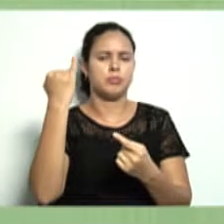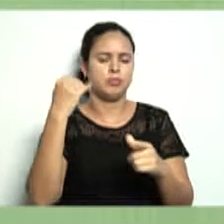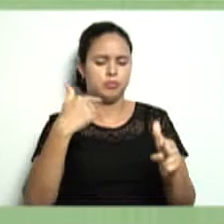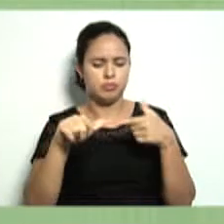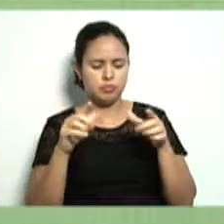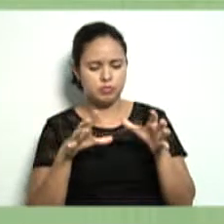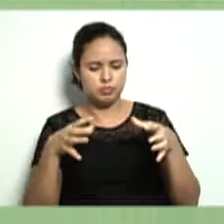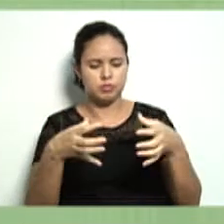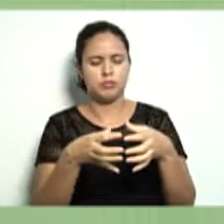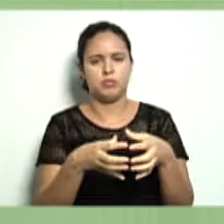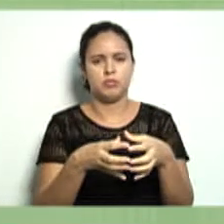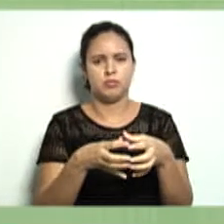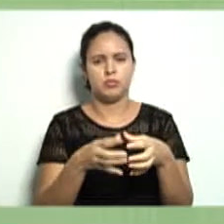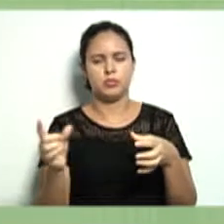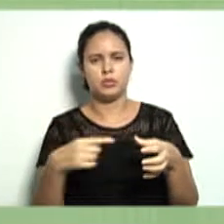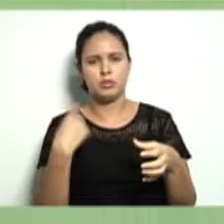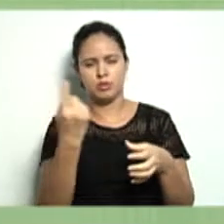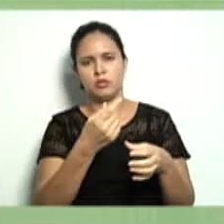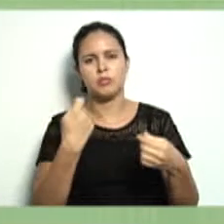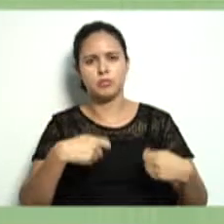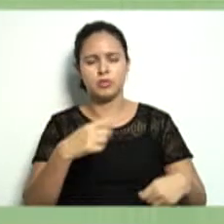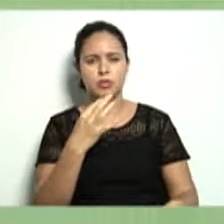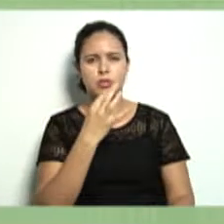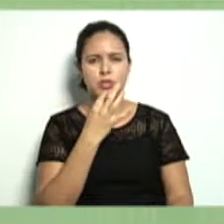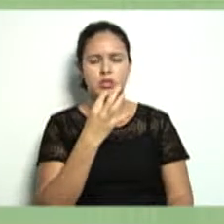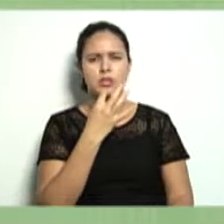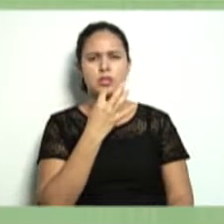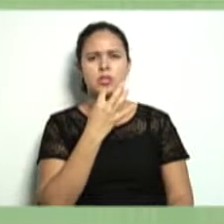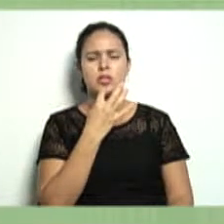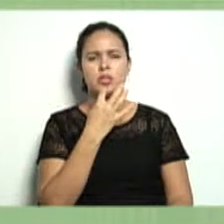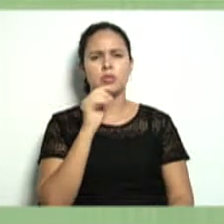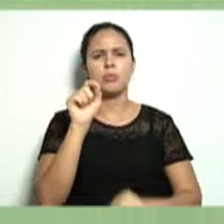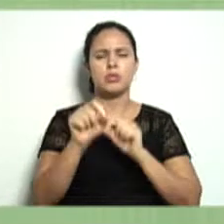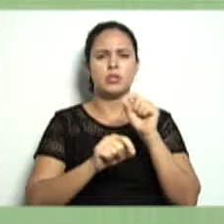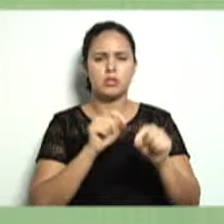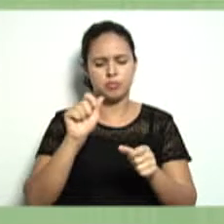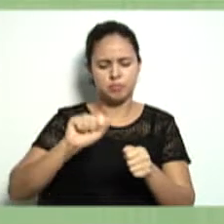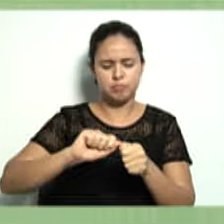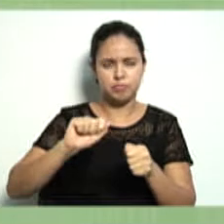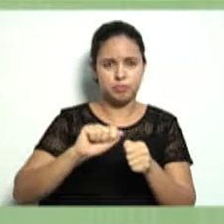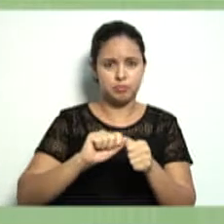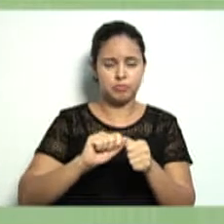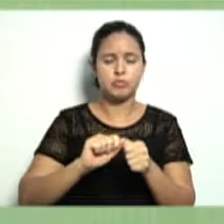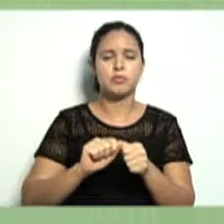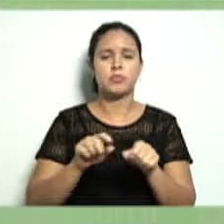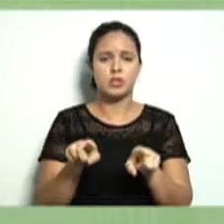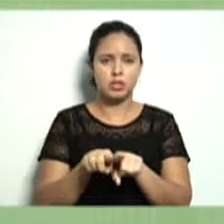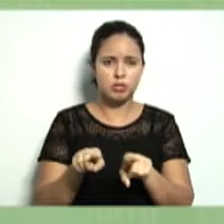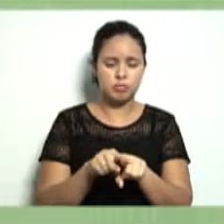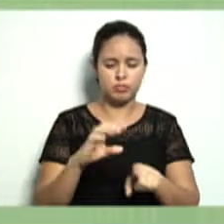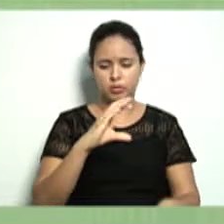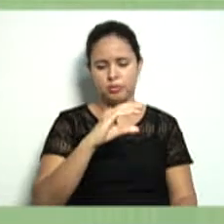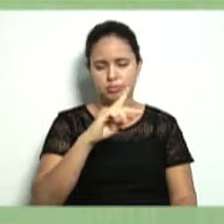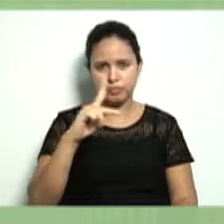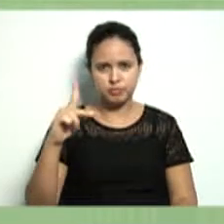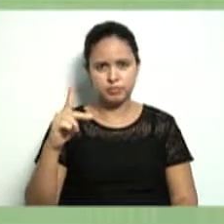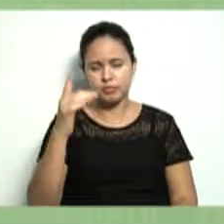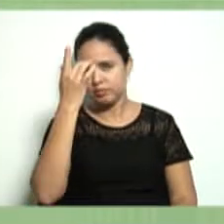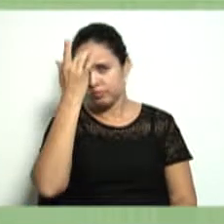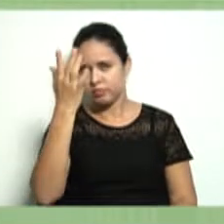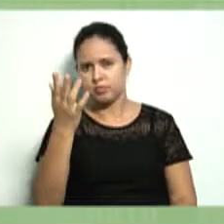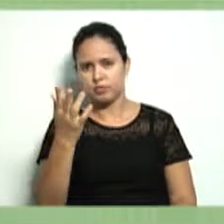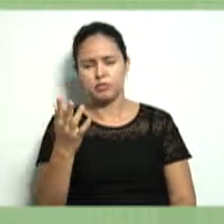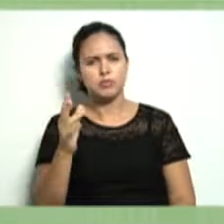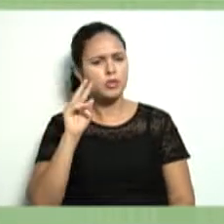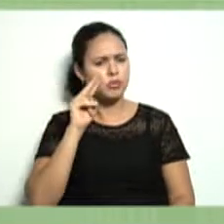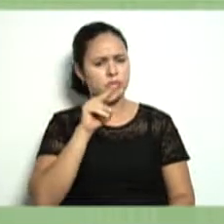equipe. A gente tem que conhecer o que nós vamos fazer. E numa cooperativa é fácil a gente começar a visualizar. Quando